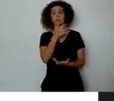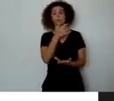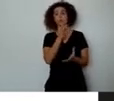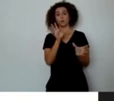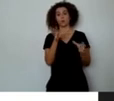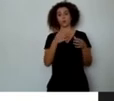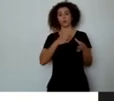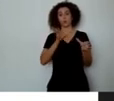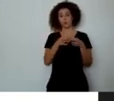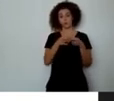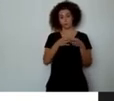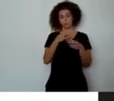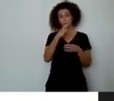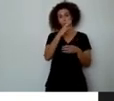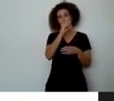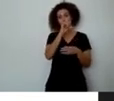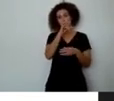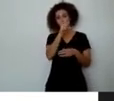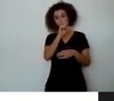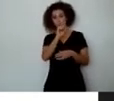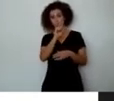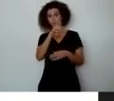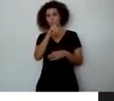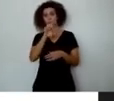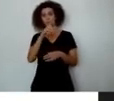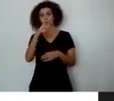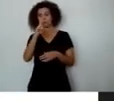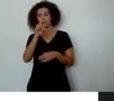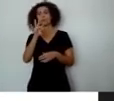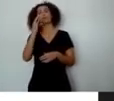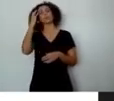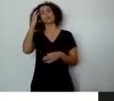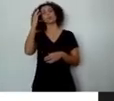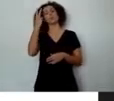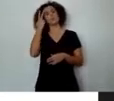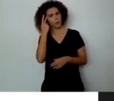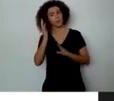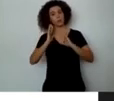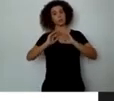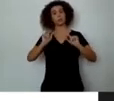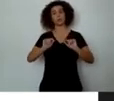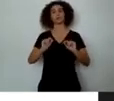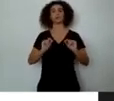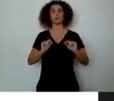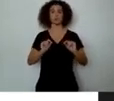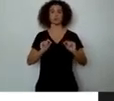Coisa de Preto, que eu integro, geralmente nos é cobrado muito esse lugar